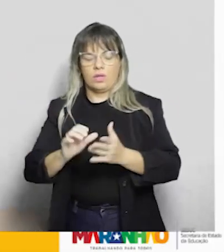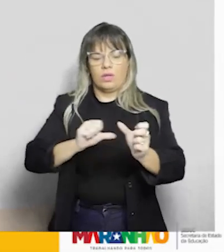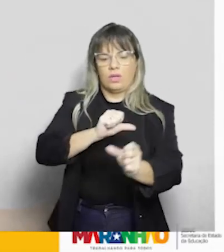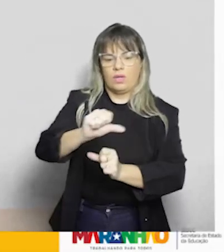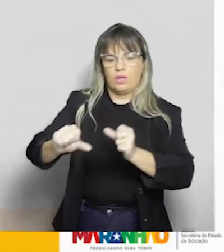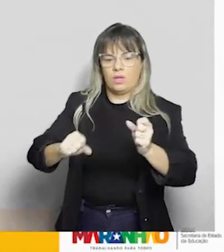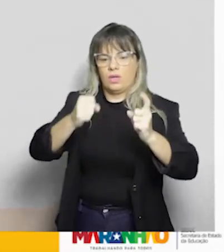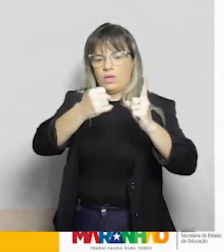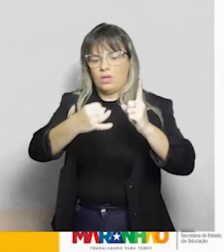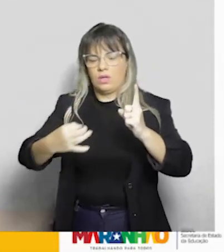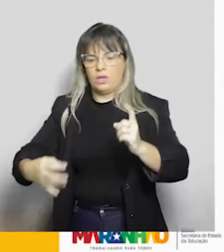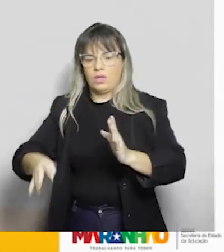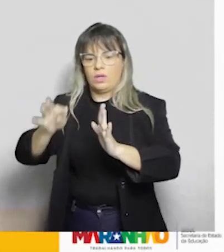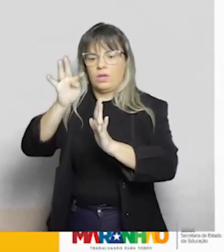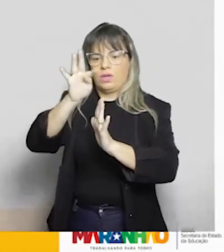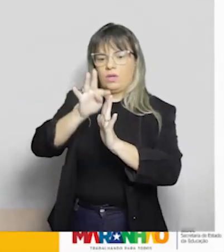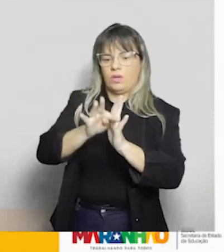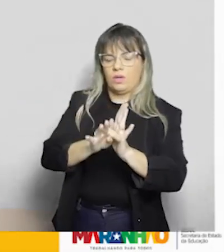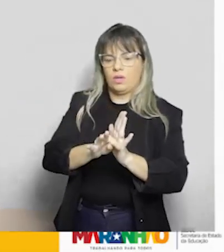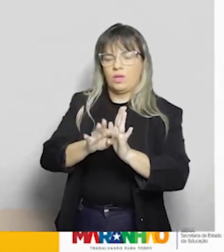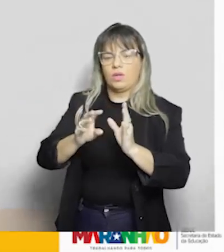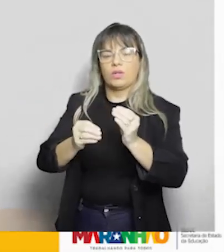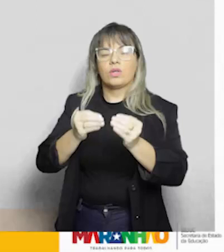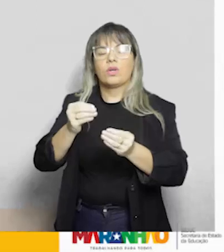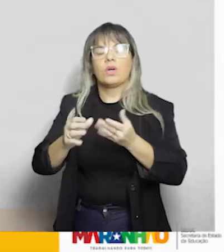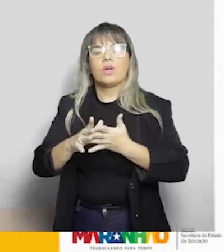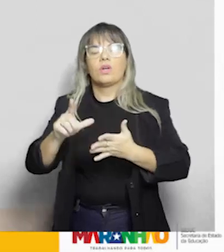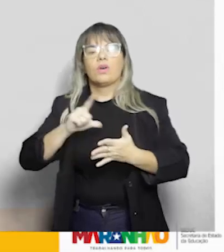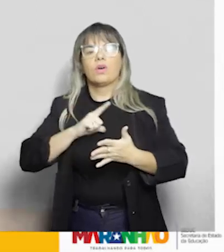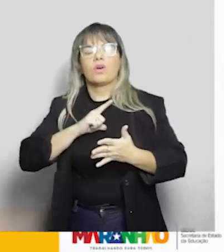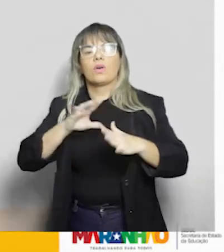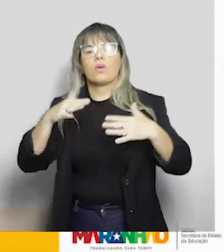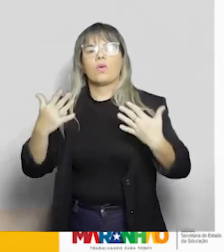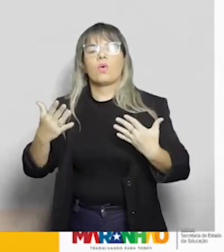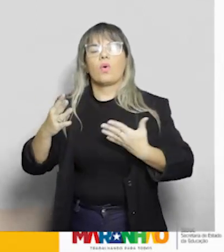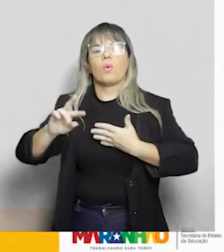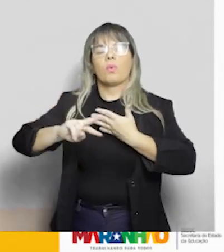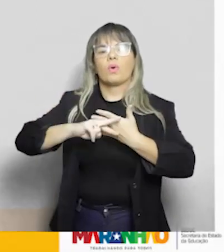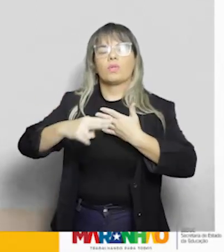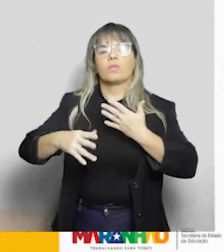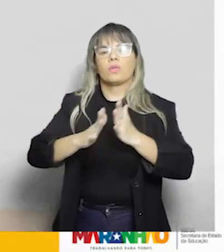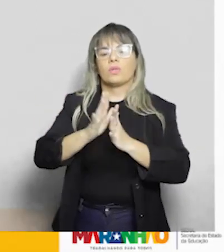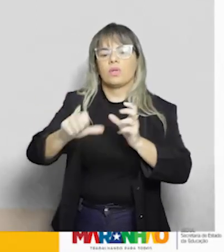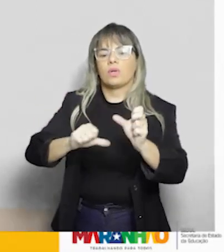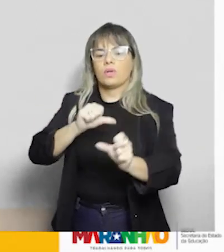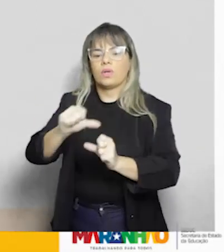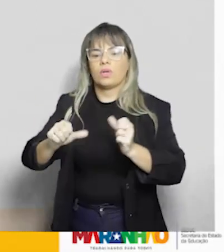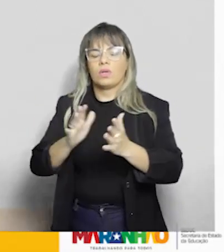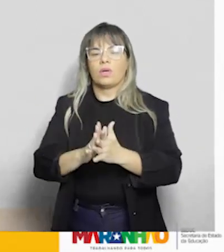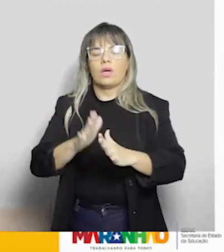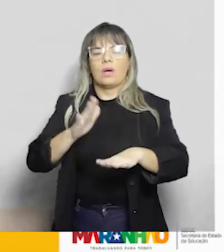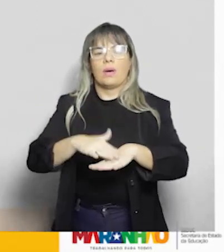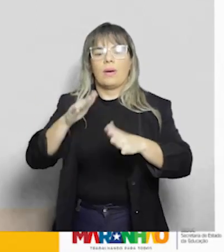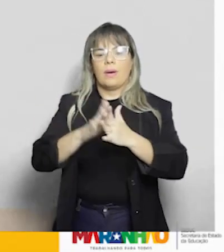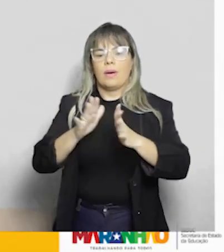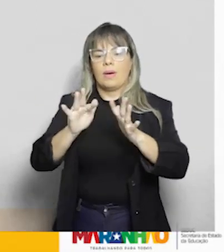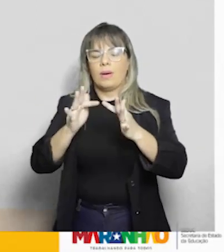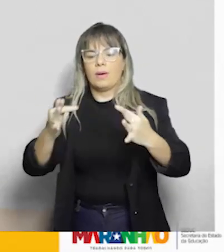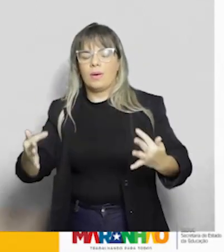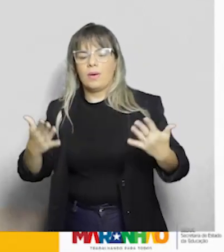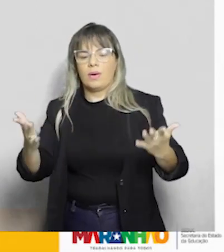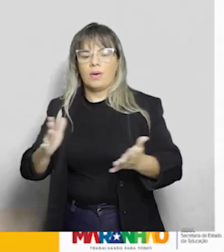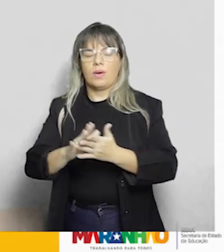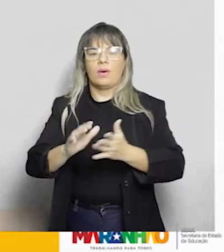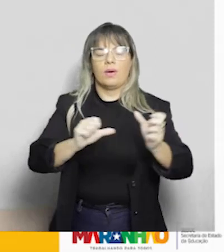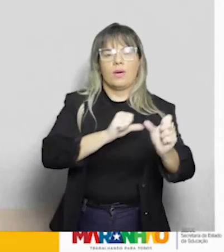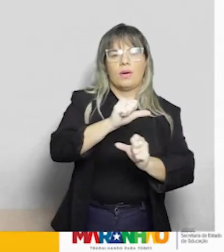transformações descritas no texto tiveram como efeito o quê? Ou seja, tornando a pergunta mais simples, as